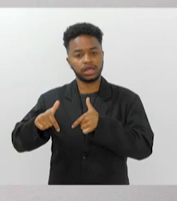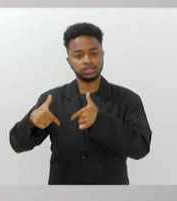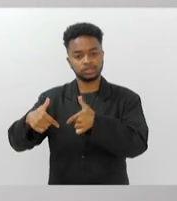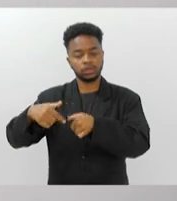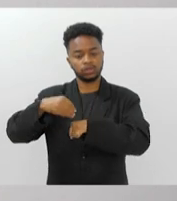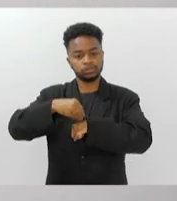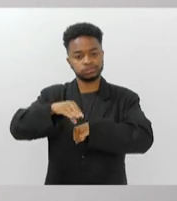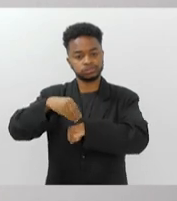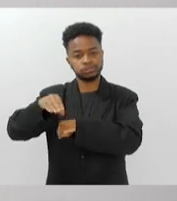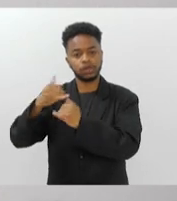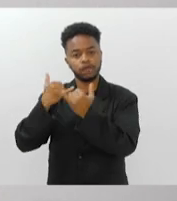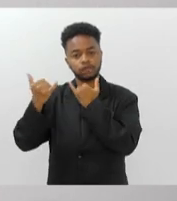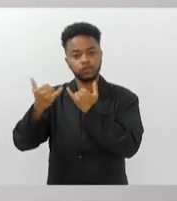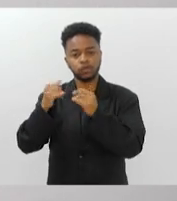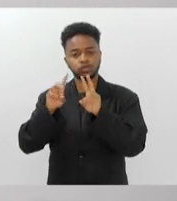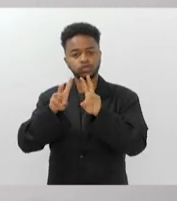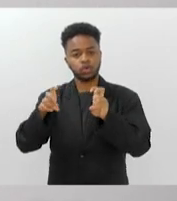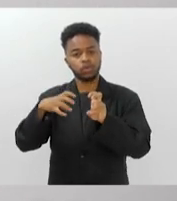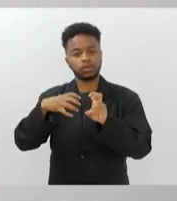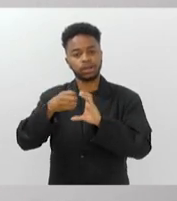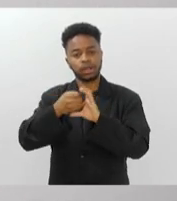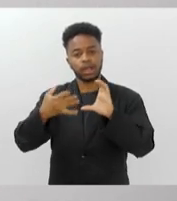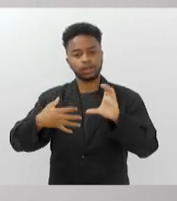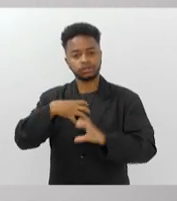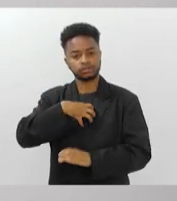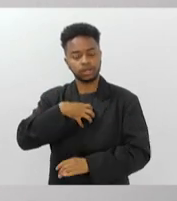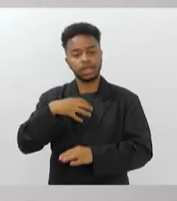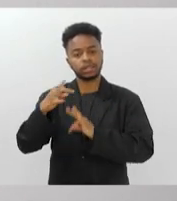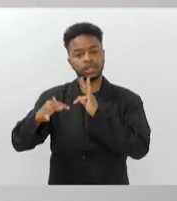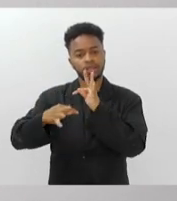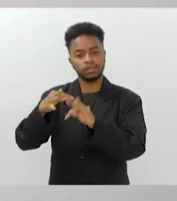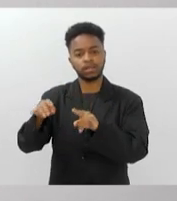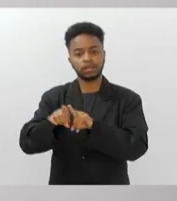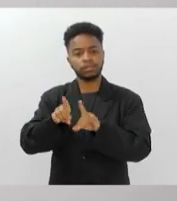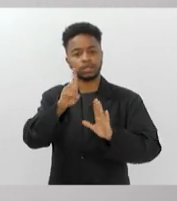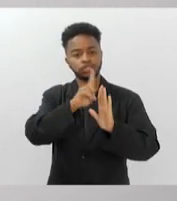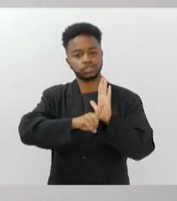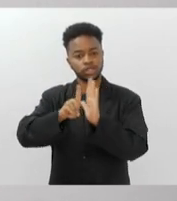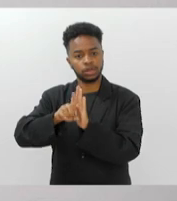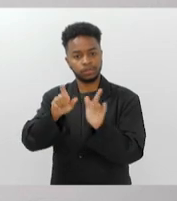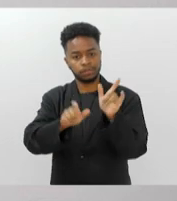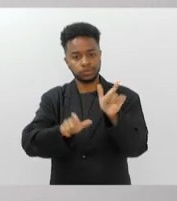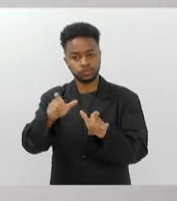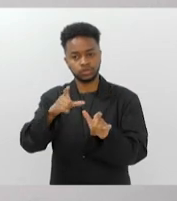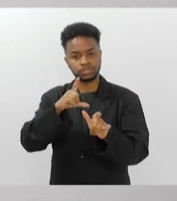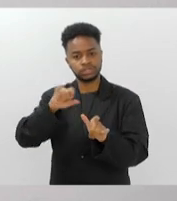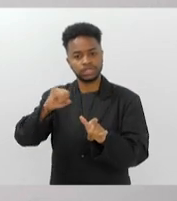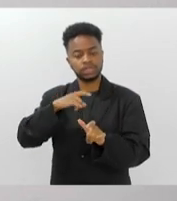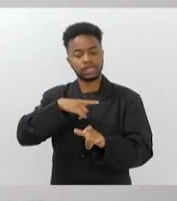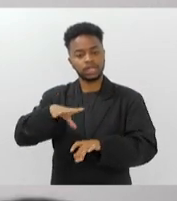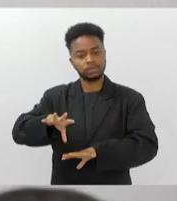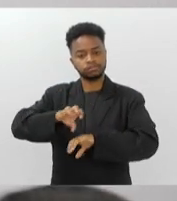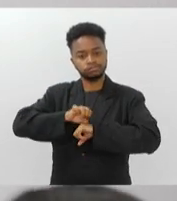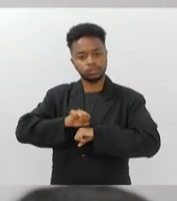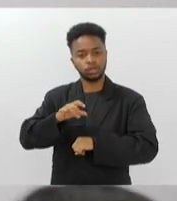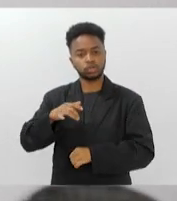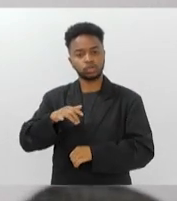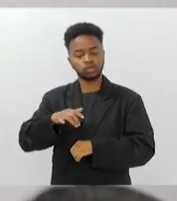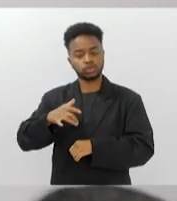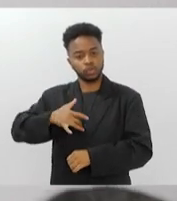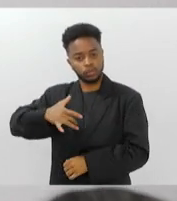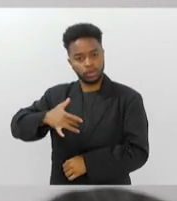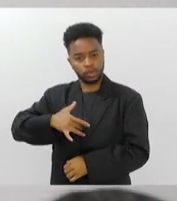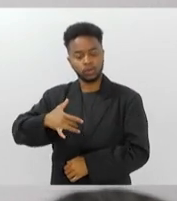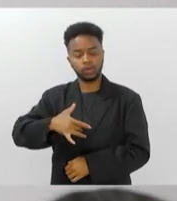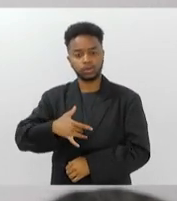informativos sobre sintomas tratamentos e direito que as pessoas com tuberculose um grande